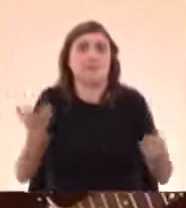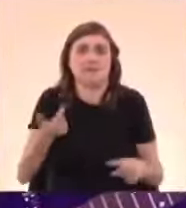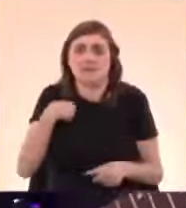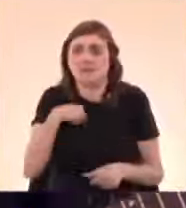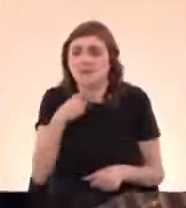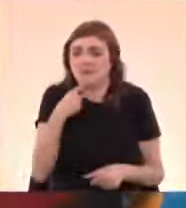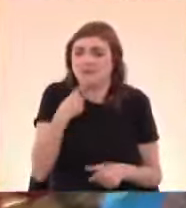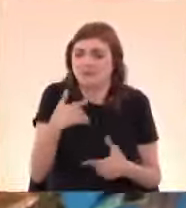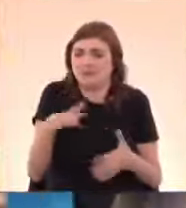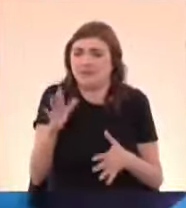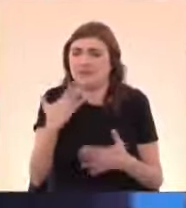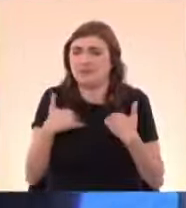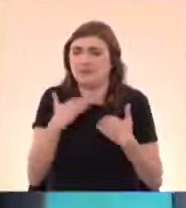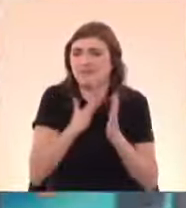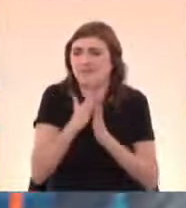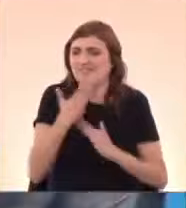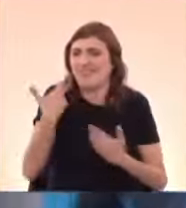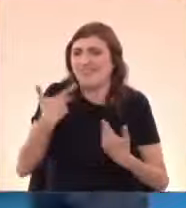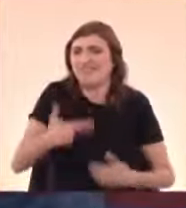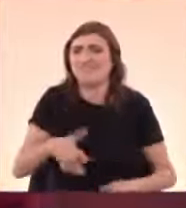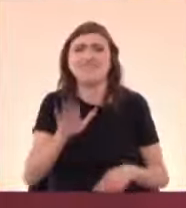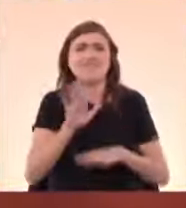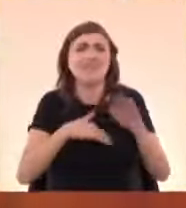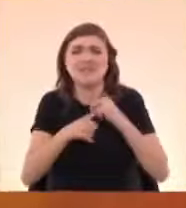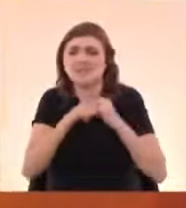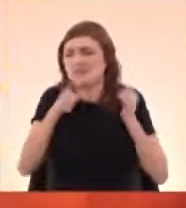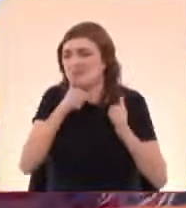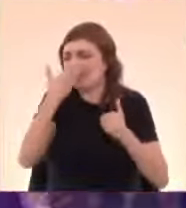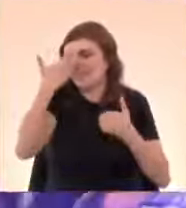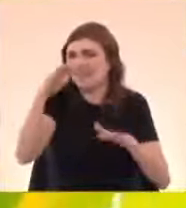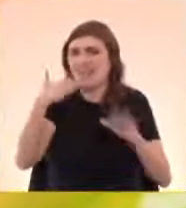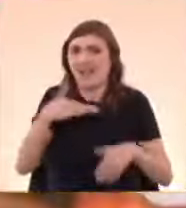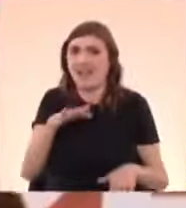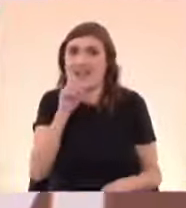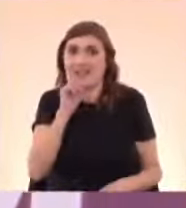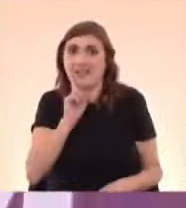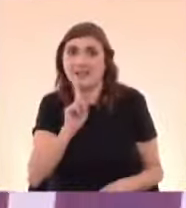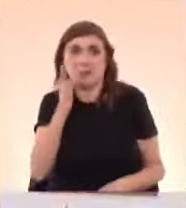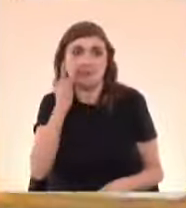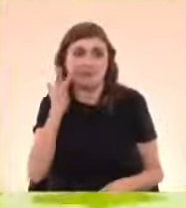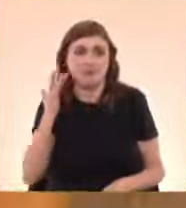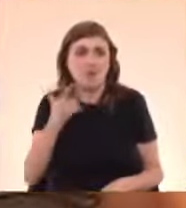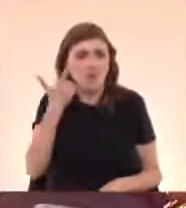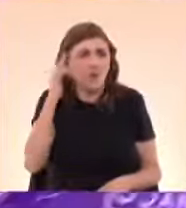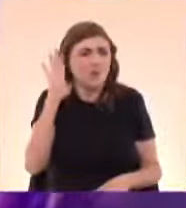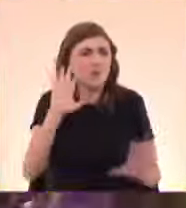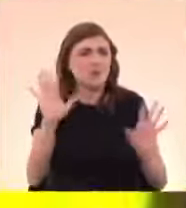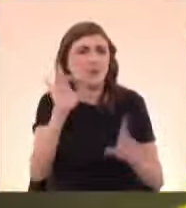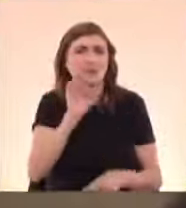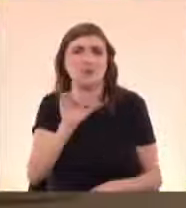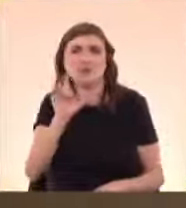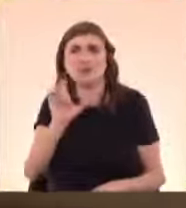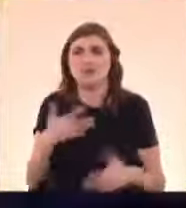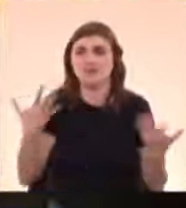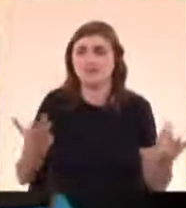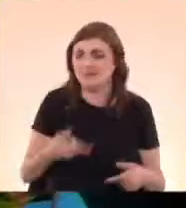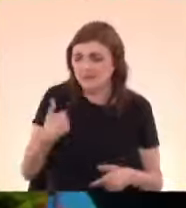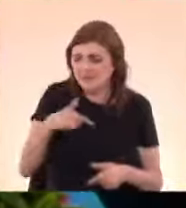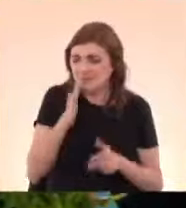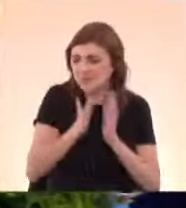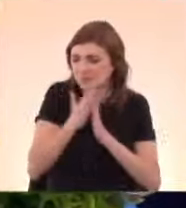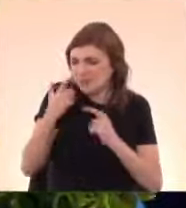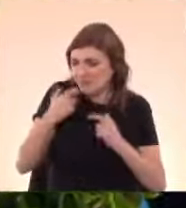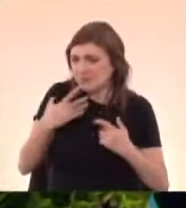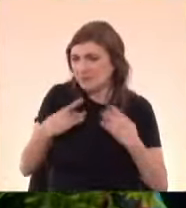e abusa, faz de mim o que quiser. Ai, ai, morena, que loucura de mulher. Usa e